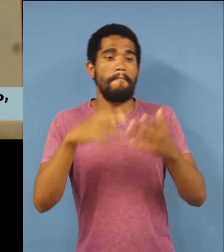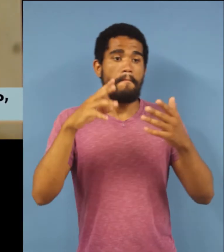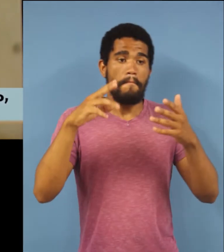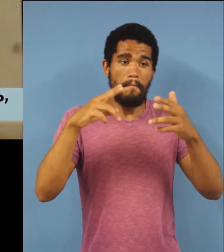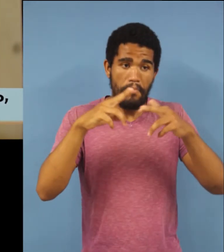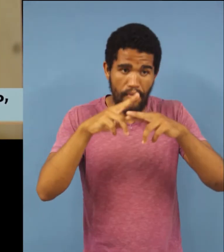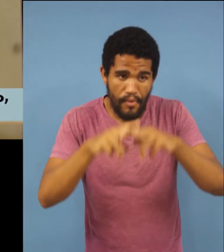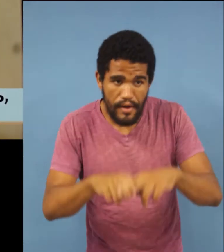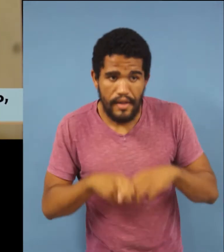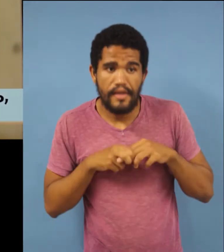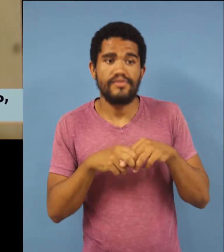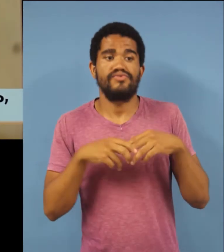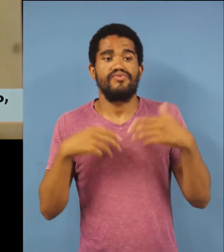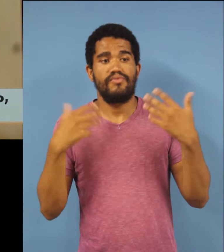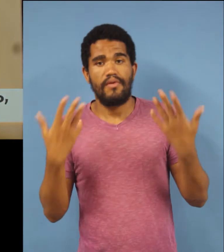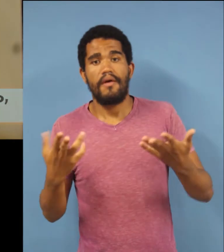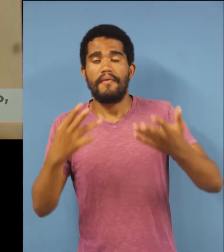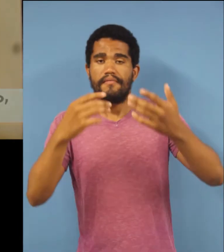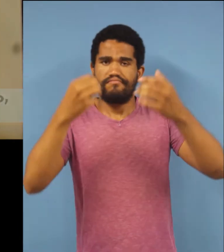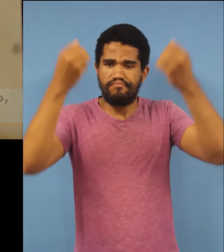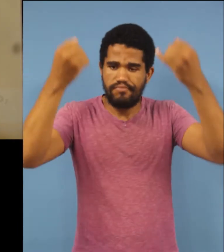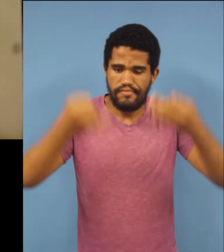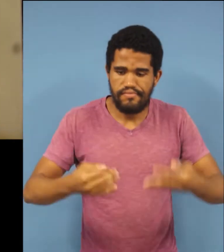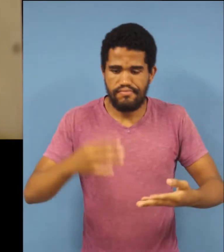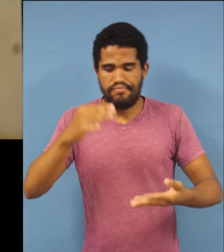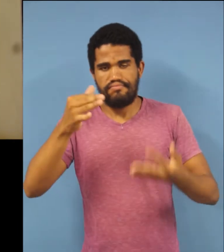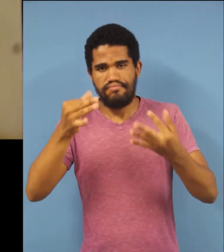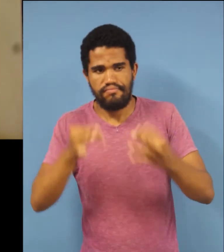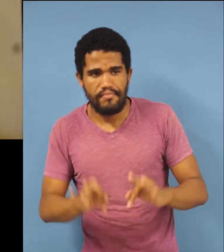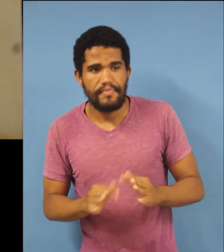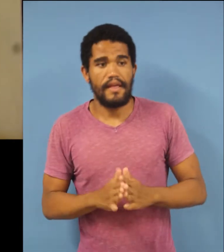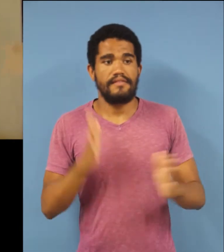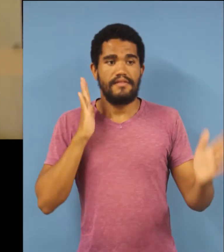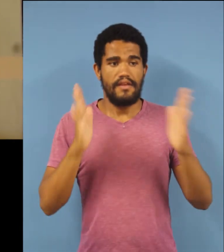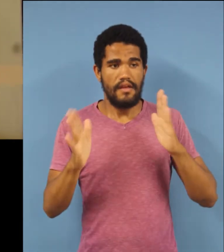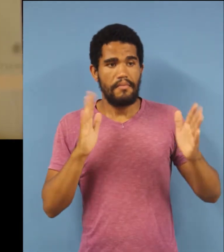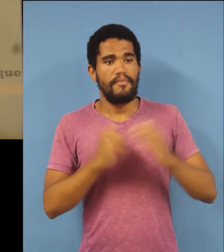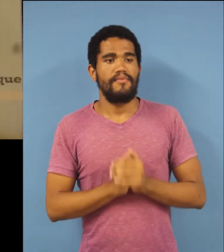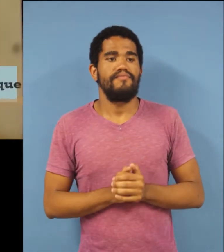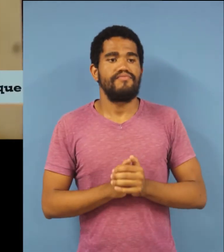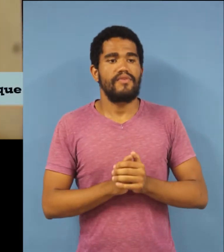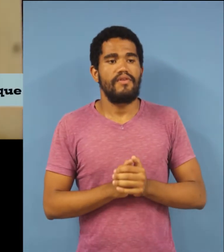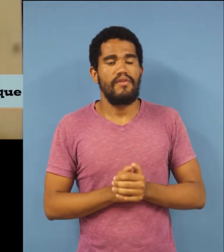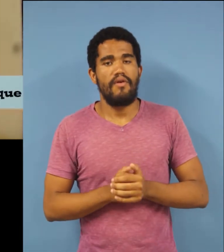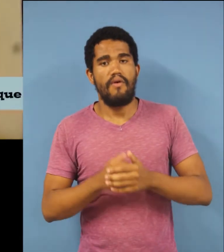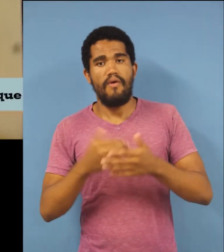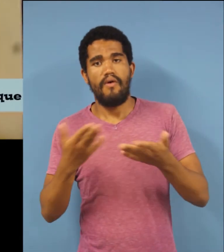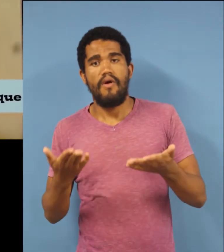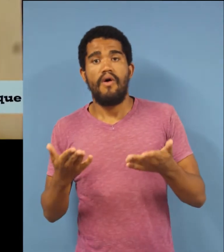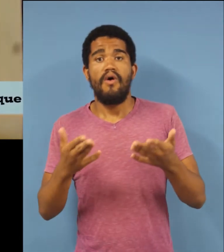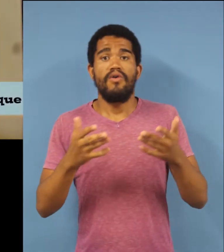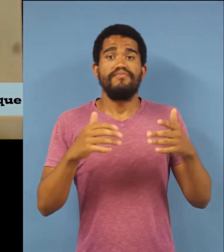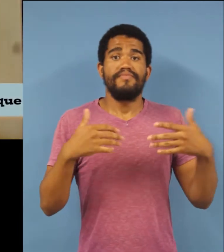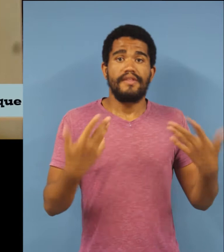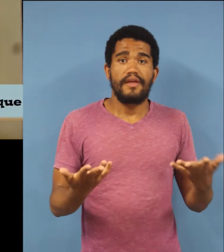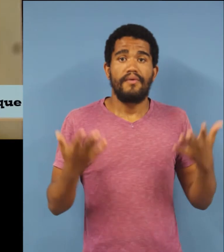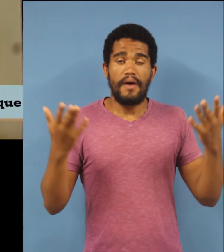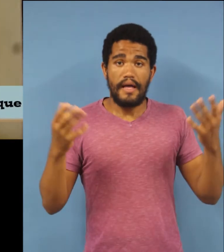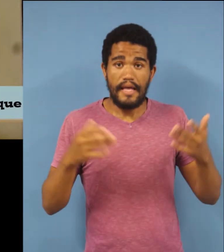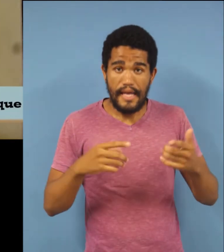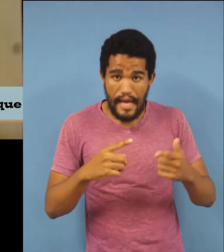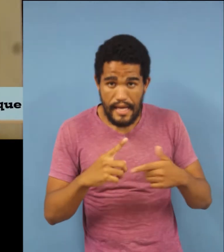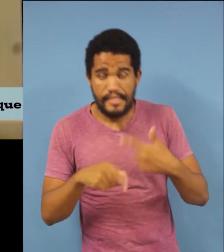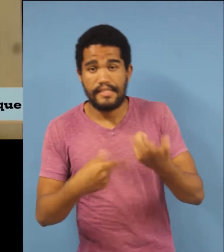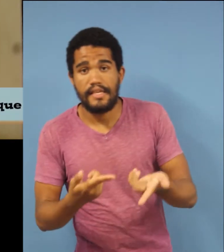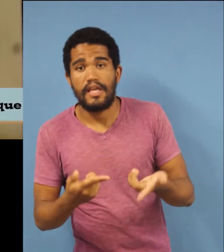portanto, logo, assim sendo, dessa forma, de tempo, desde, logo que,